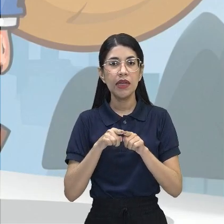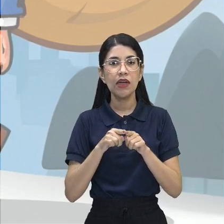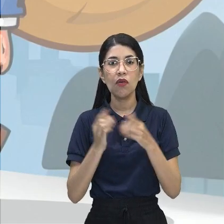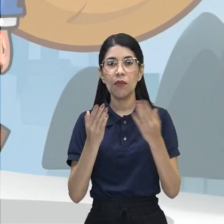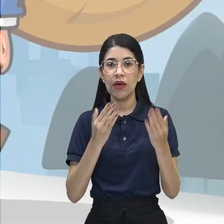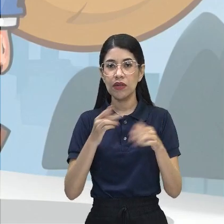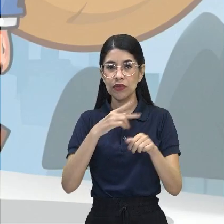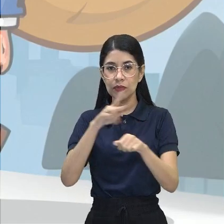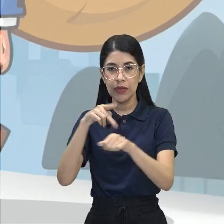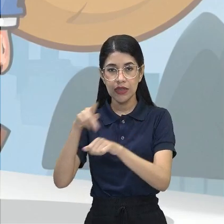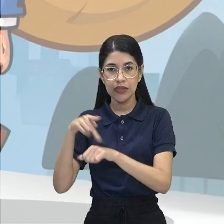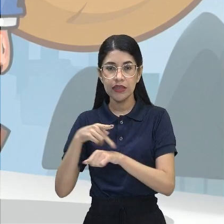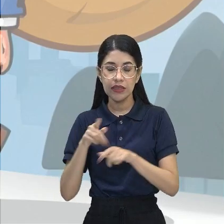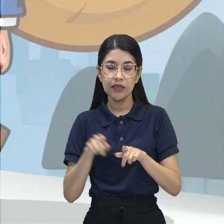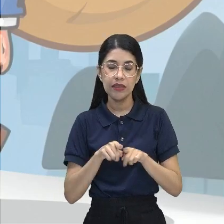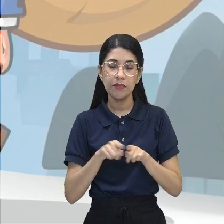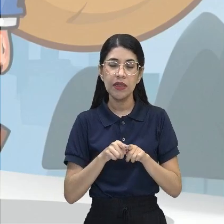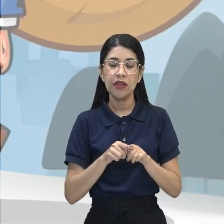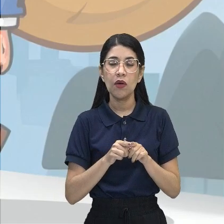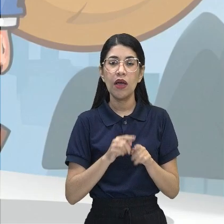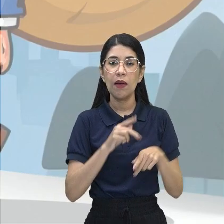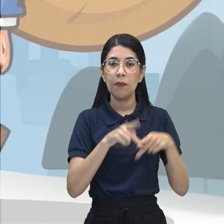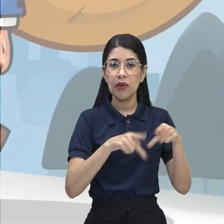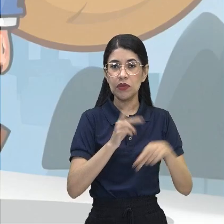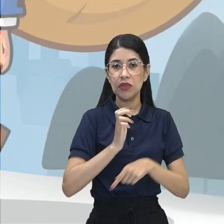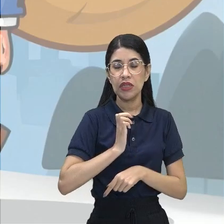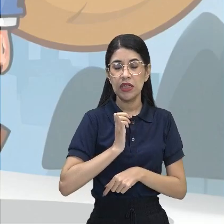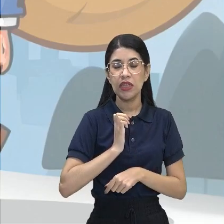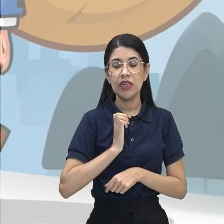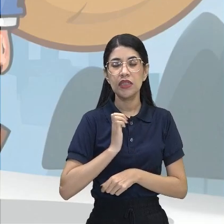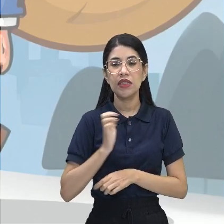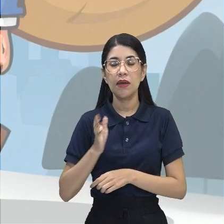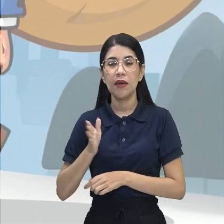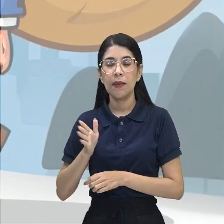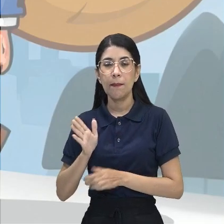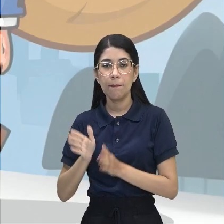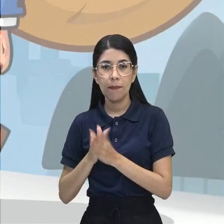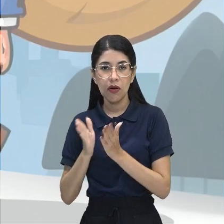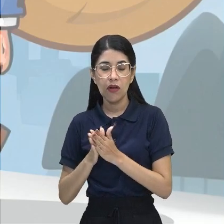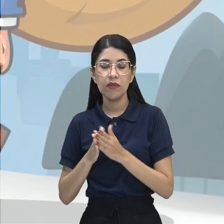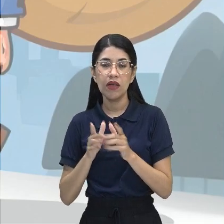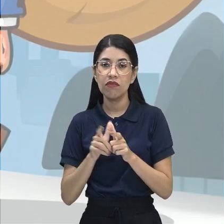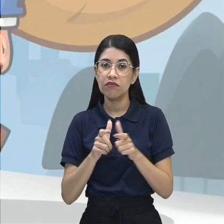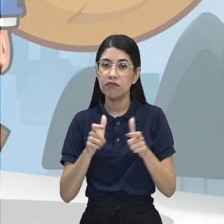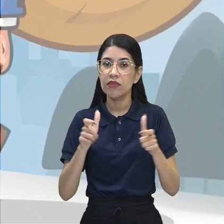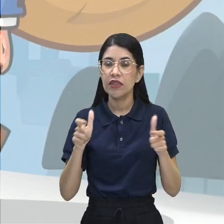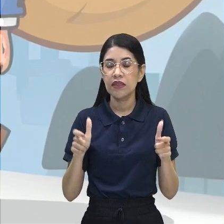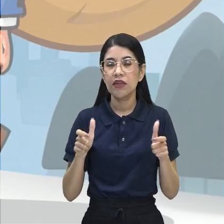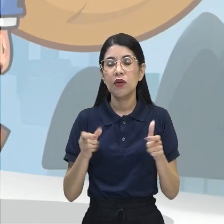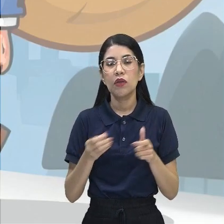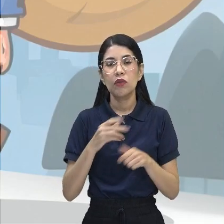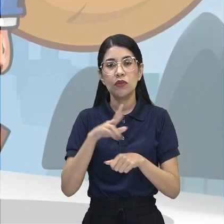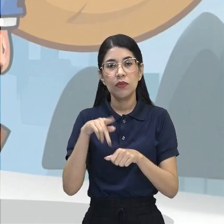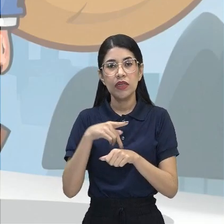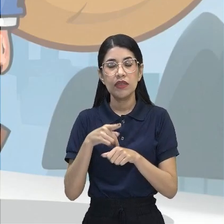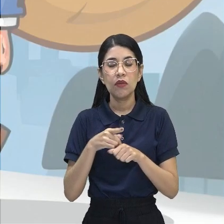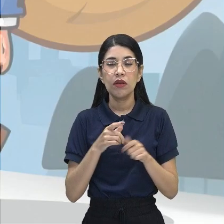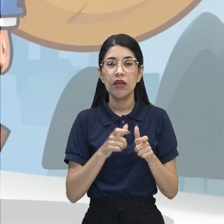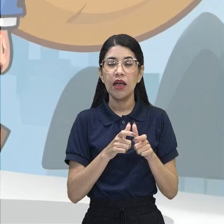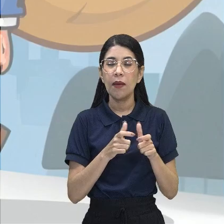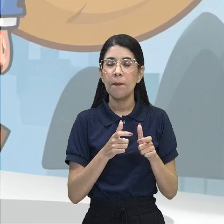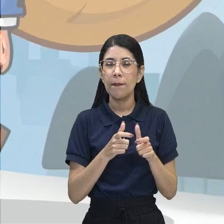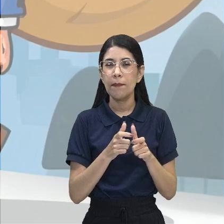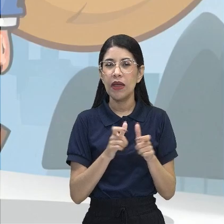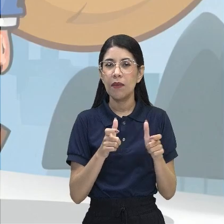Então, a diferença entre pessoas ricas e pobres dentro de um país tem se ampliado. Então, tem muita gente acumulando muita riqueza. Aliás,